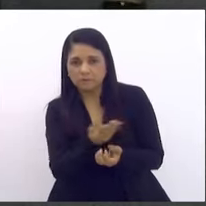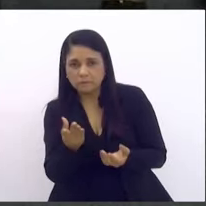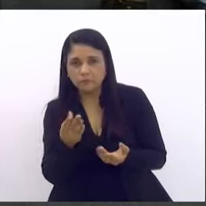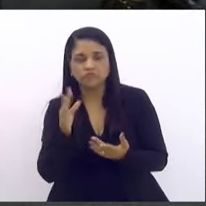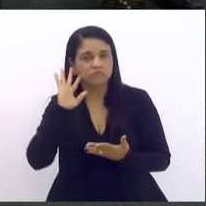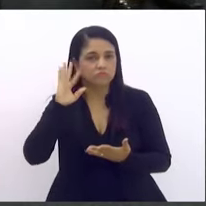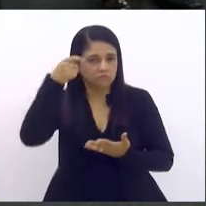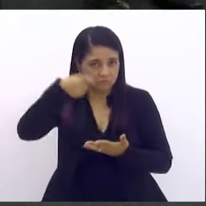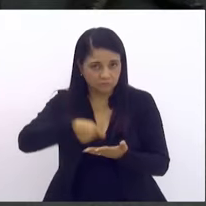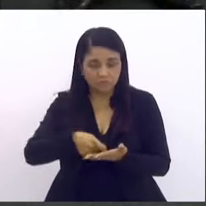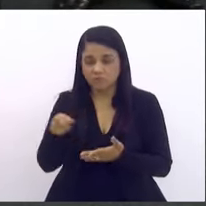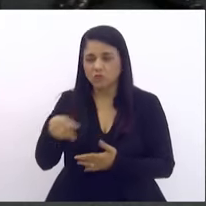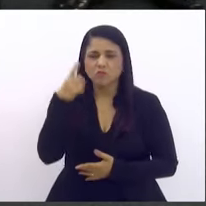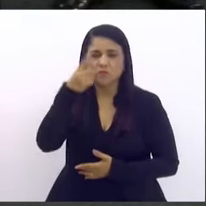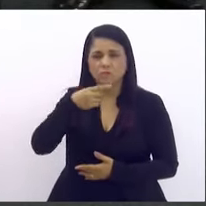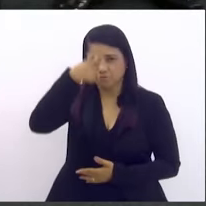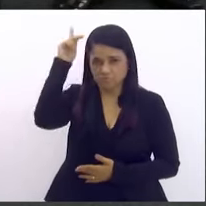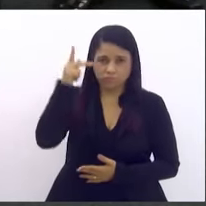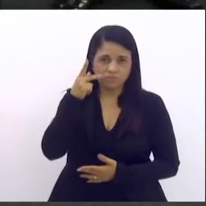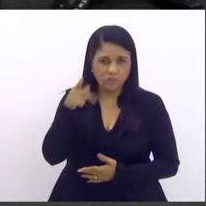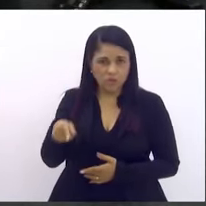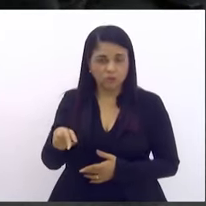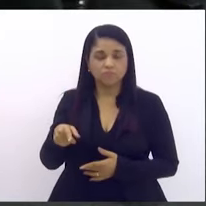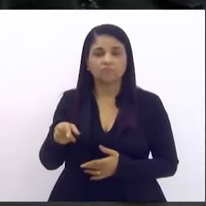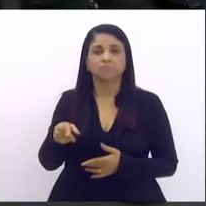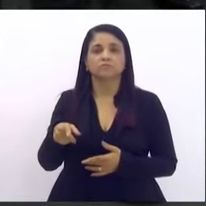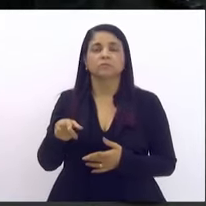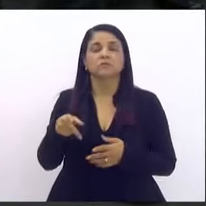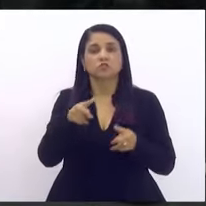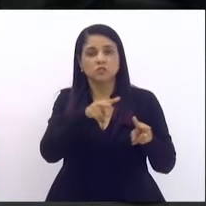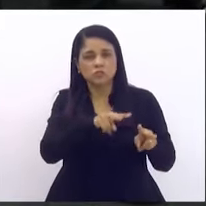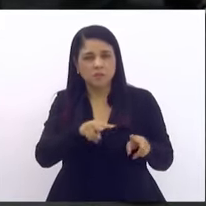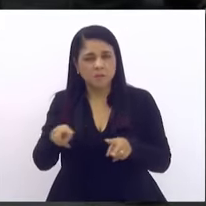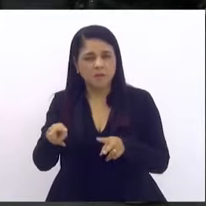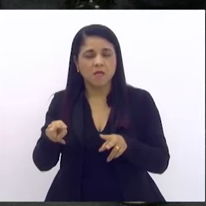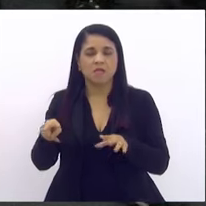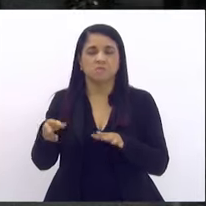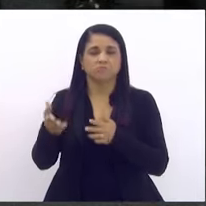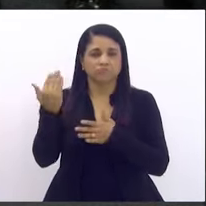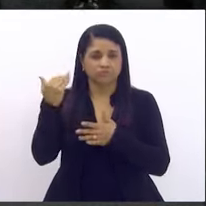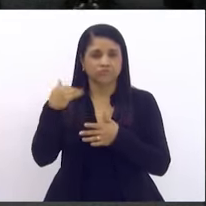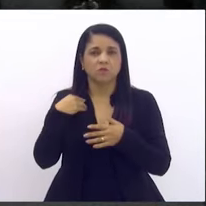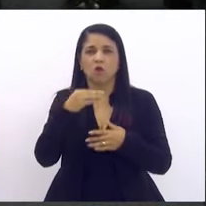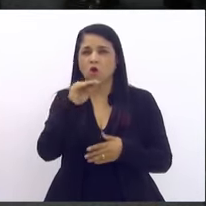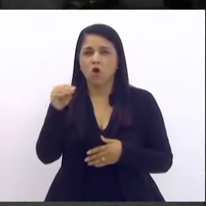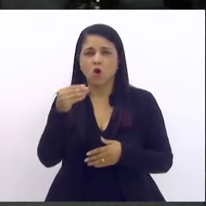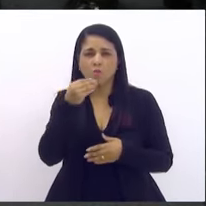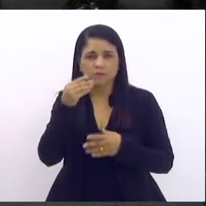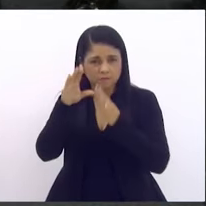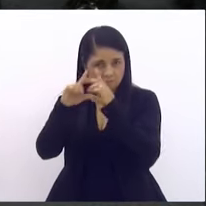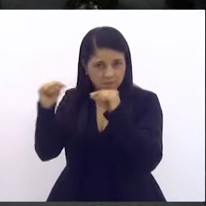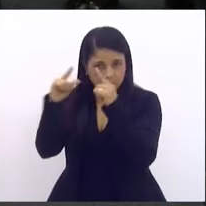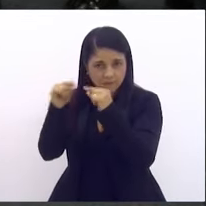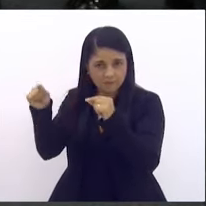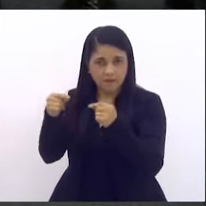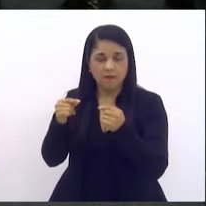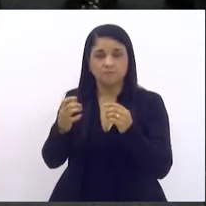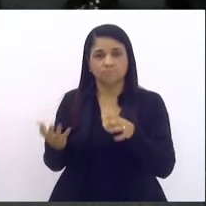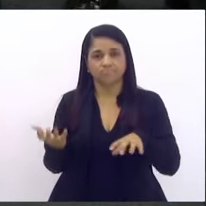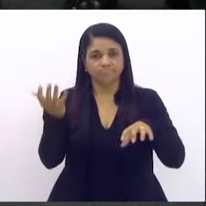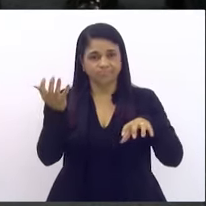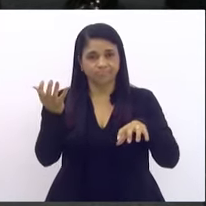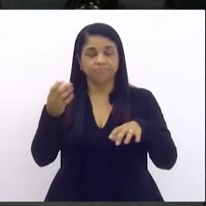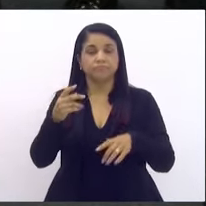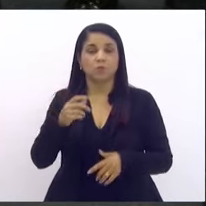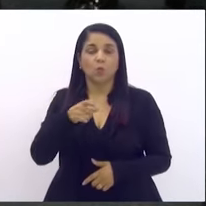nosso mandato na última semana tivemos em Brasília e lá tivemos oportunidade de ser recebido do Palácio do Planalto pelo